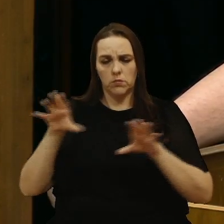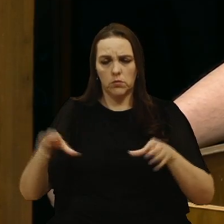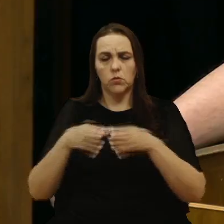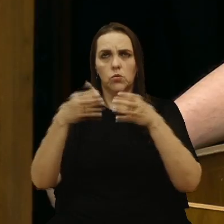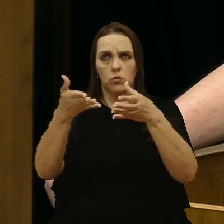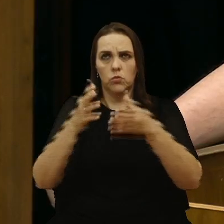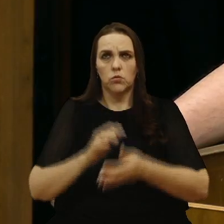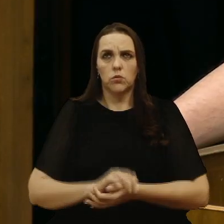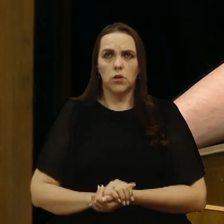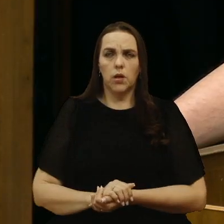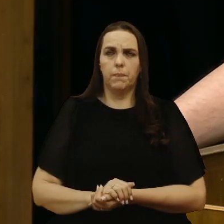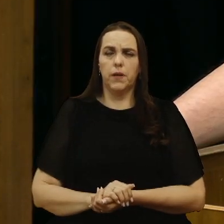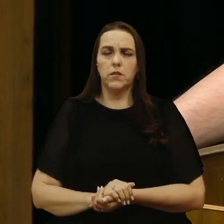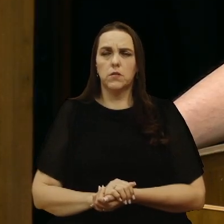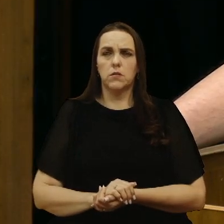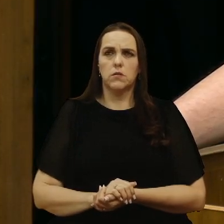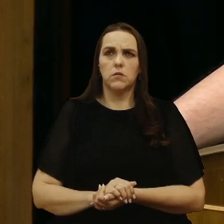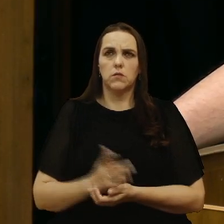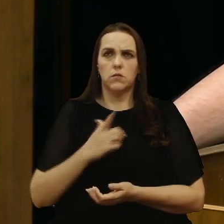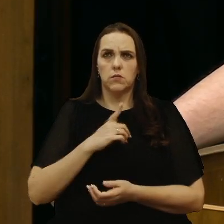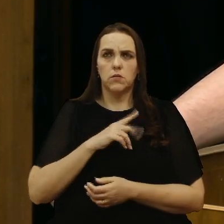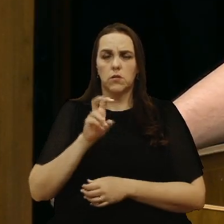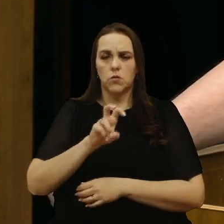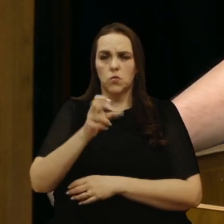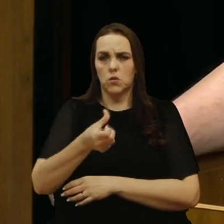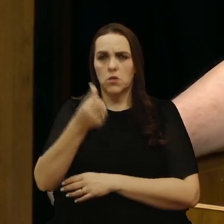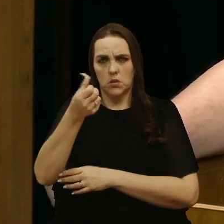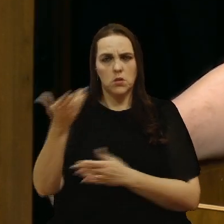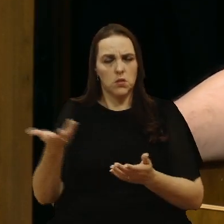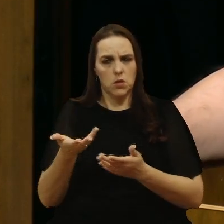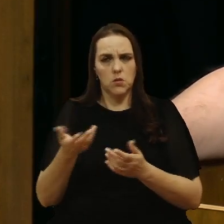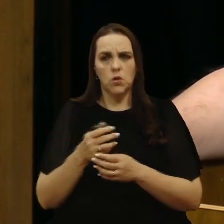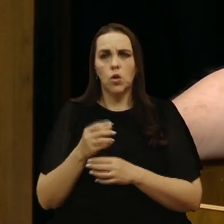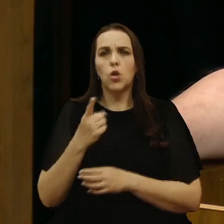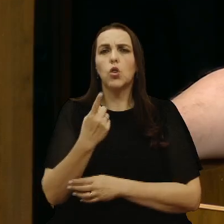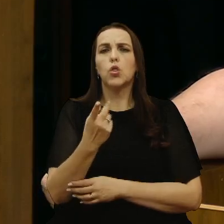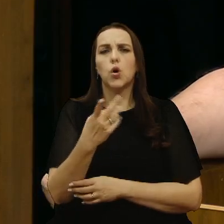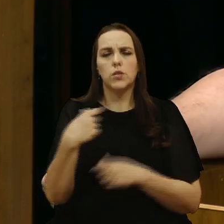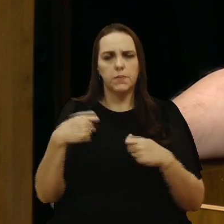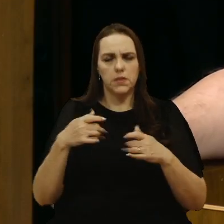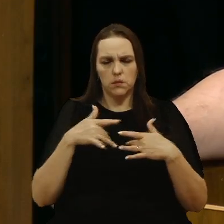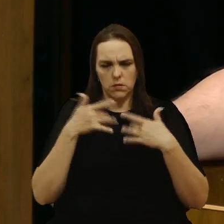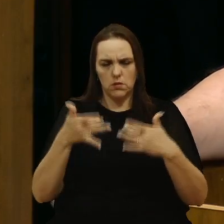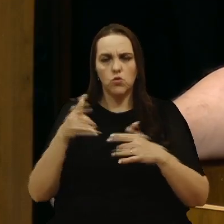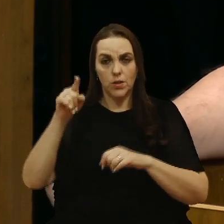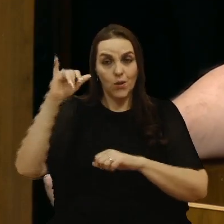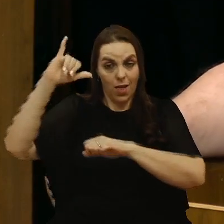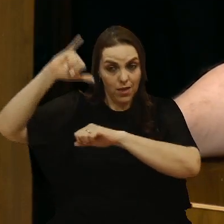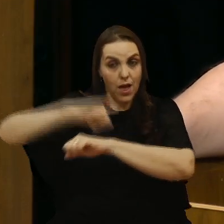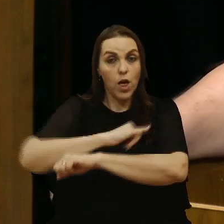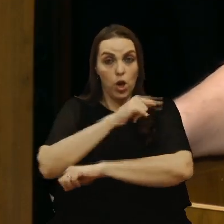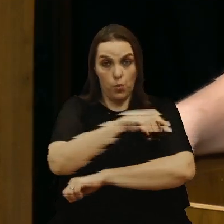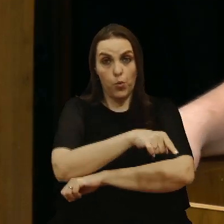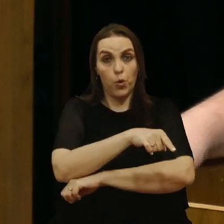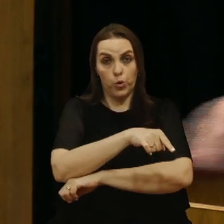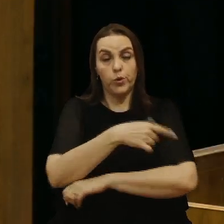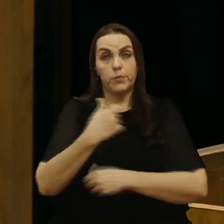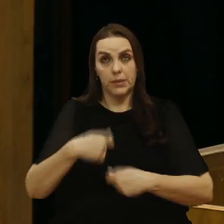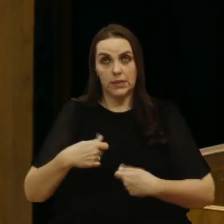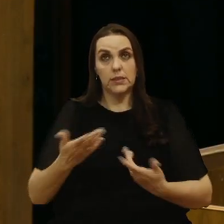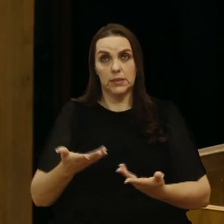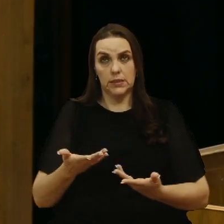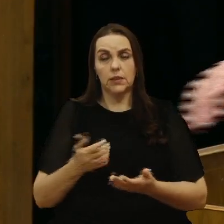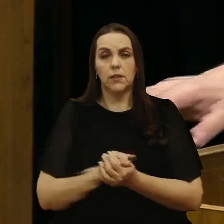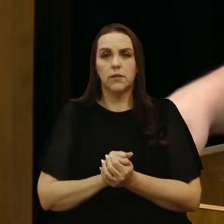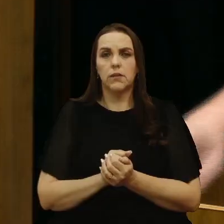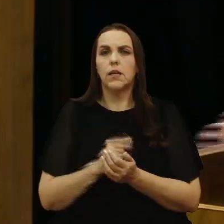que, como bem pontuado, nós temos 56, dos quais 12 precisam estar dedicados no aeroporto, né? 12 precisam estar lá fazendo